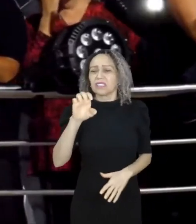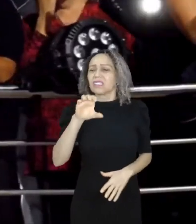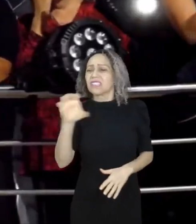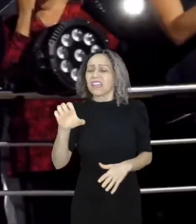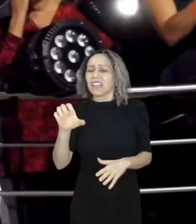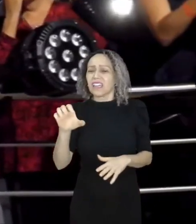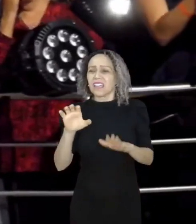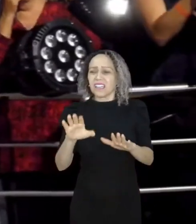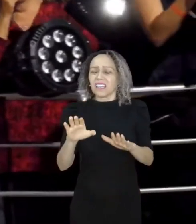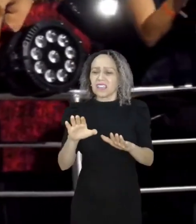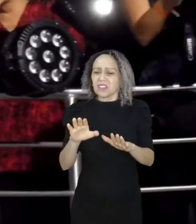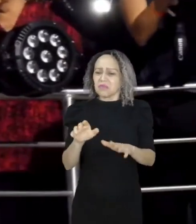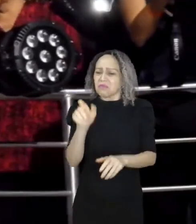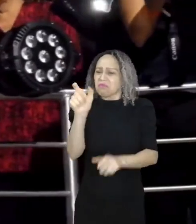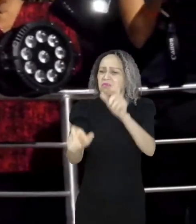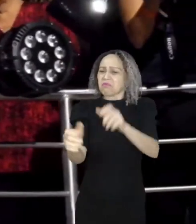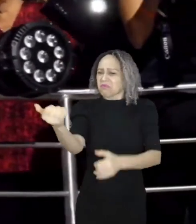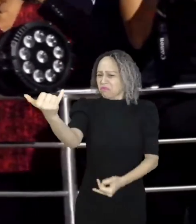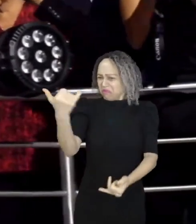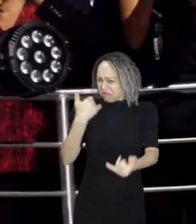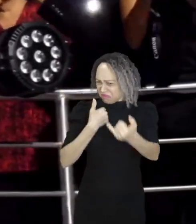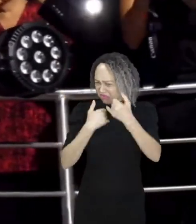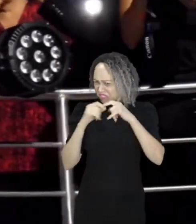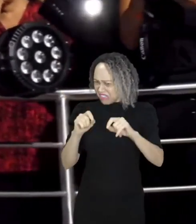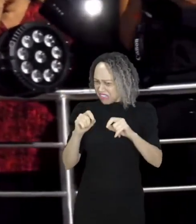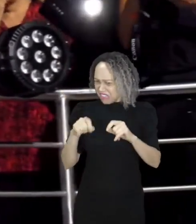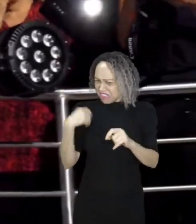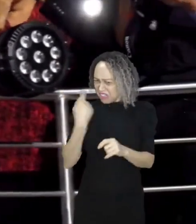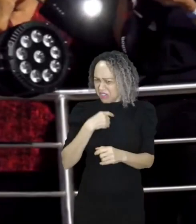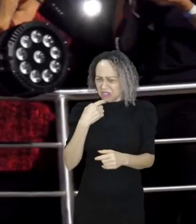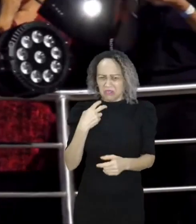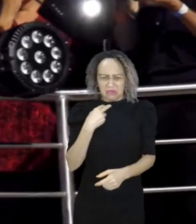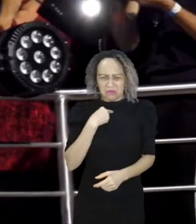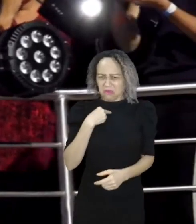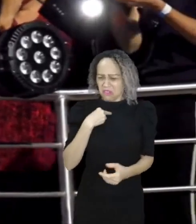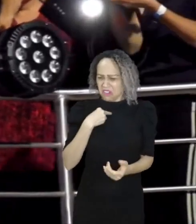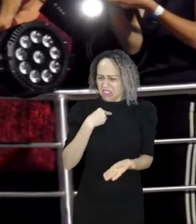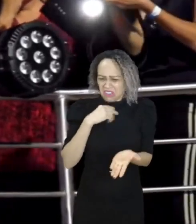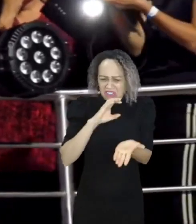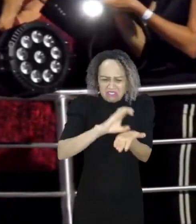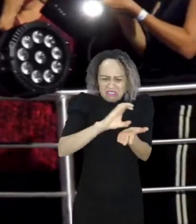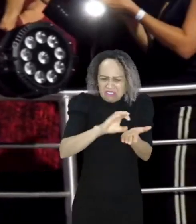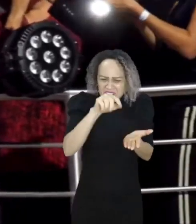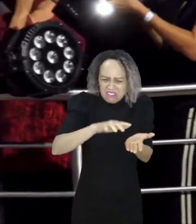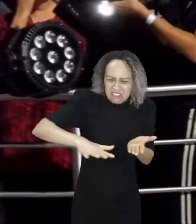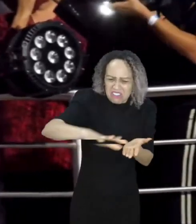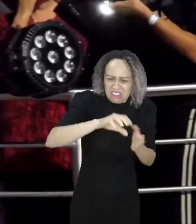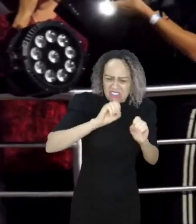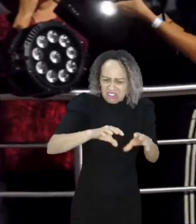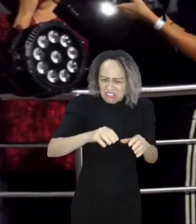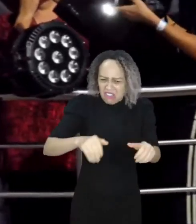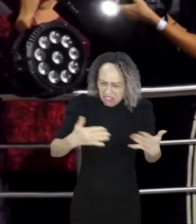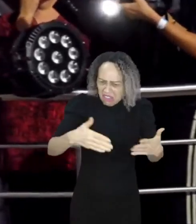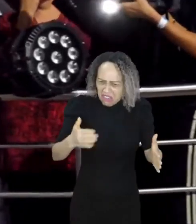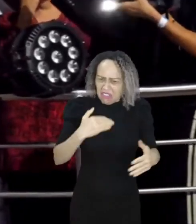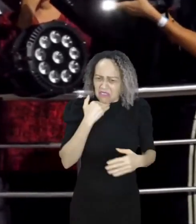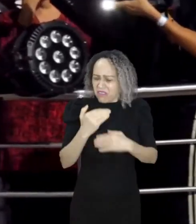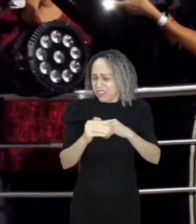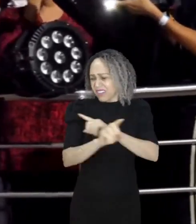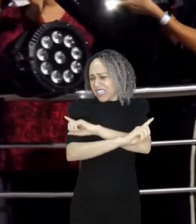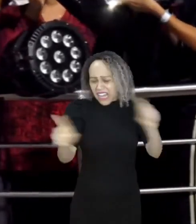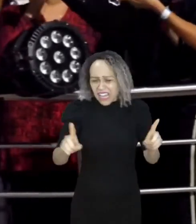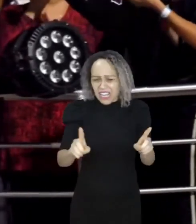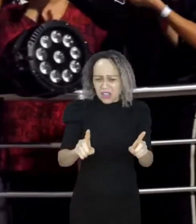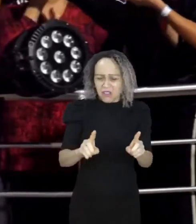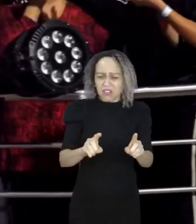venha me dizer que a gente não pode colocar dinheiro na educação, que é gasto. Investir em